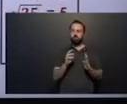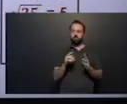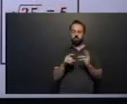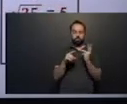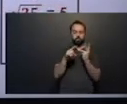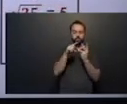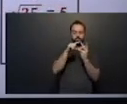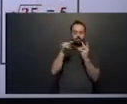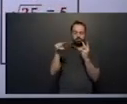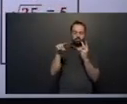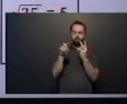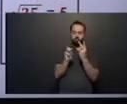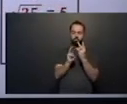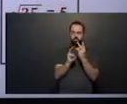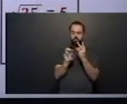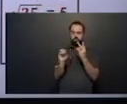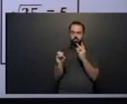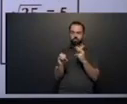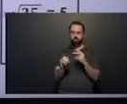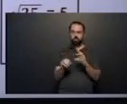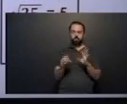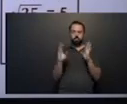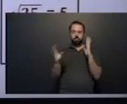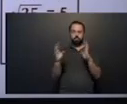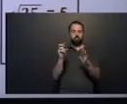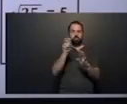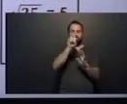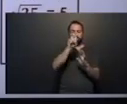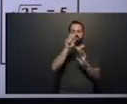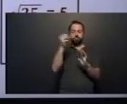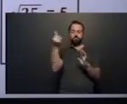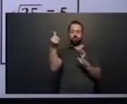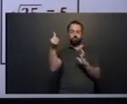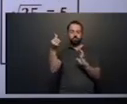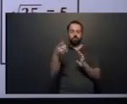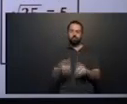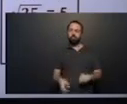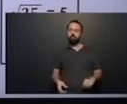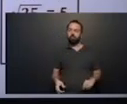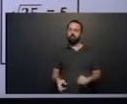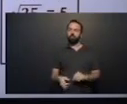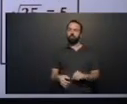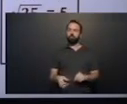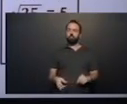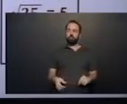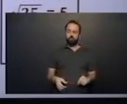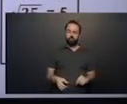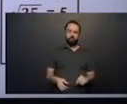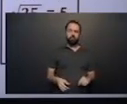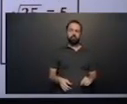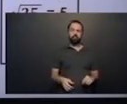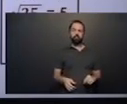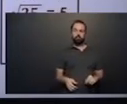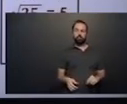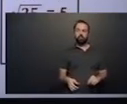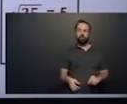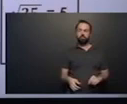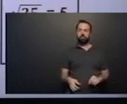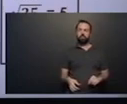30, ela está entre 5 e 6, porque o 30 está entre a raiz de 25 e a raiz de